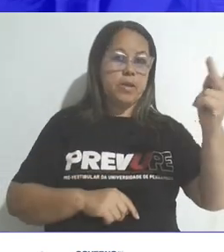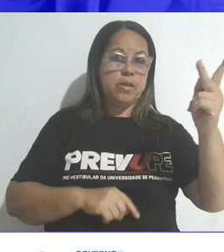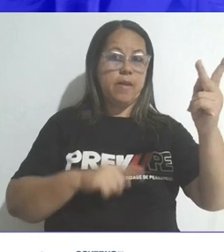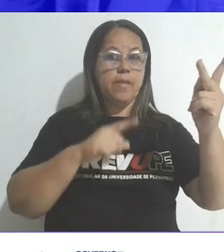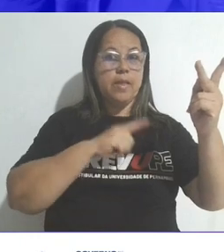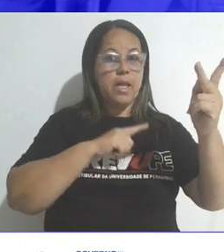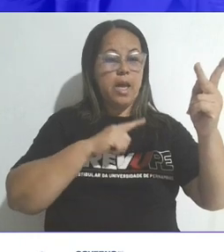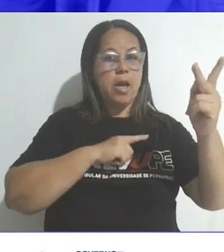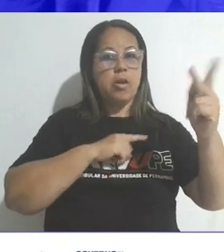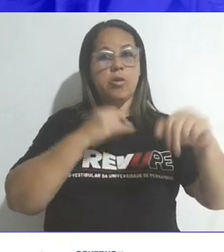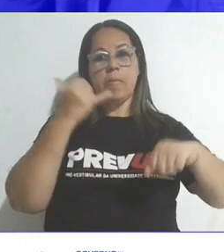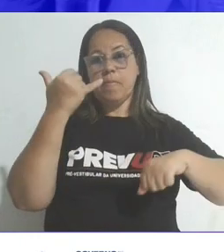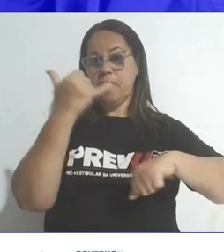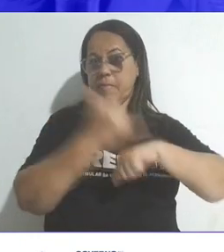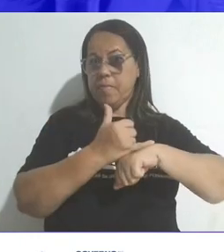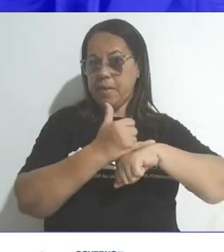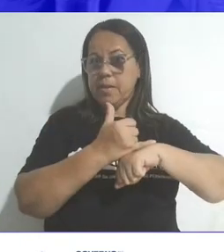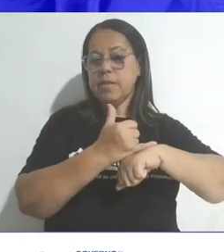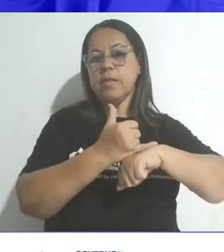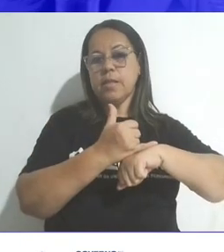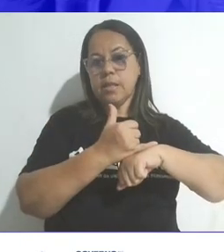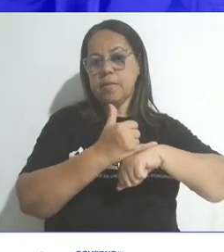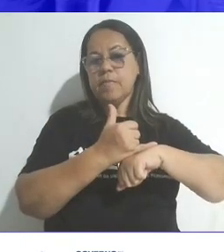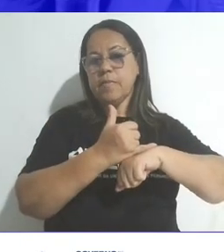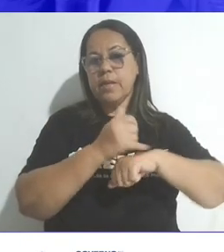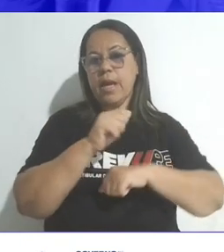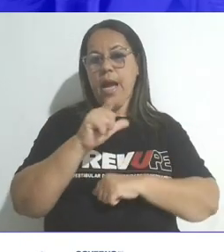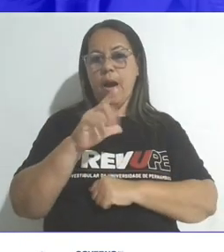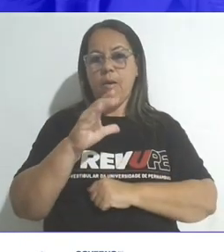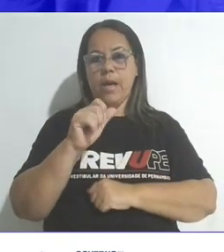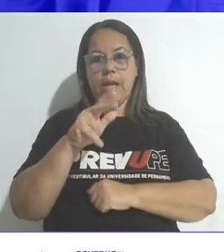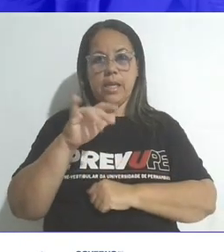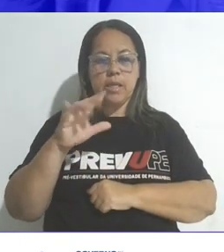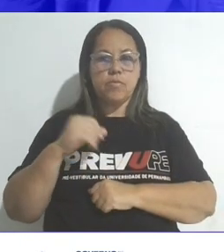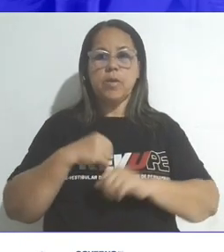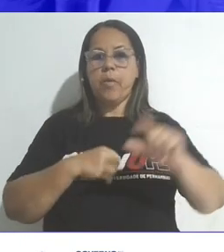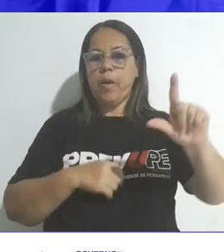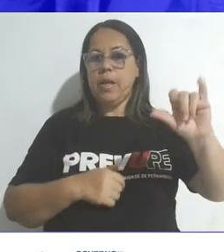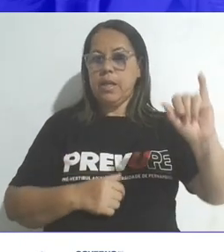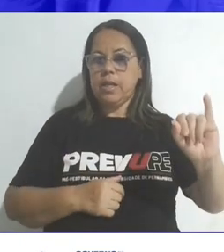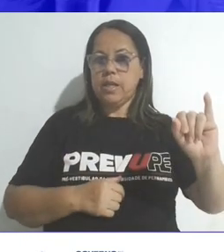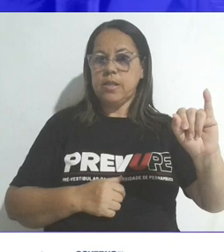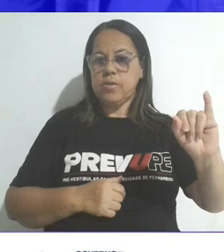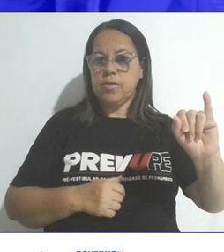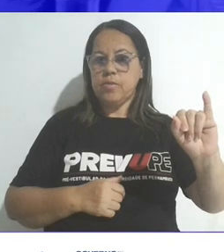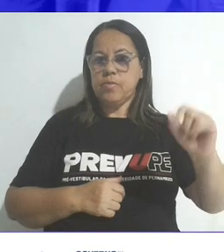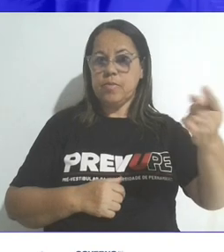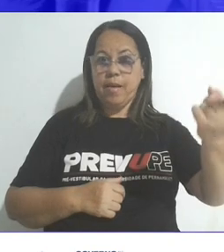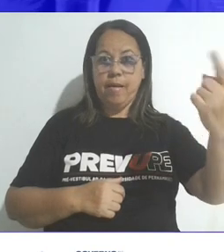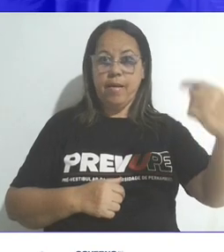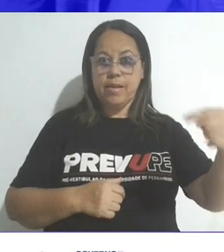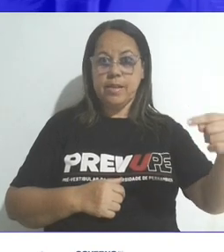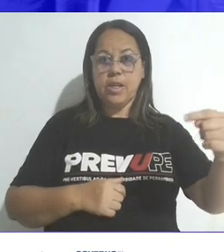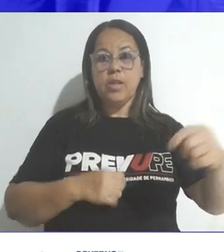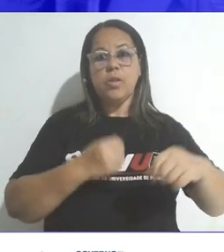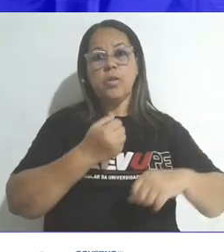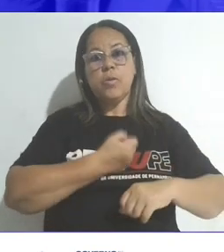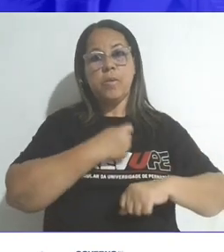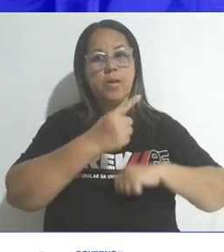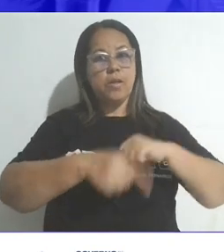metais alcalinos. Aqui vale a pena destacar o lítio, segundo período, número atômico